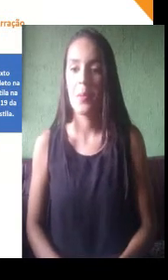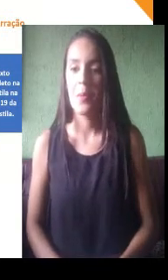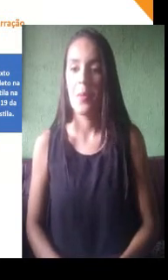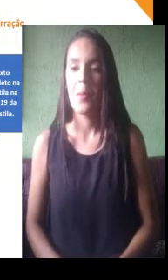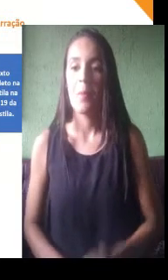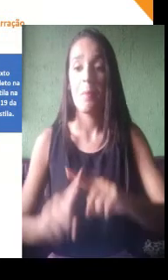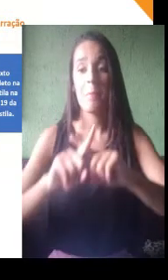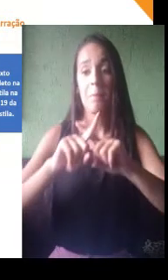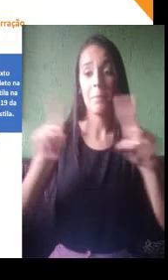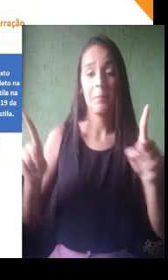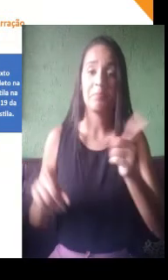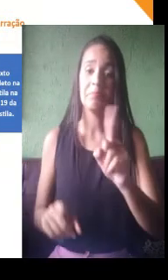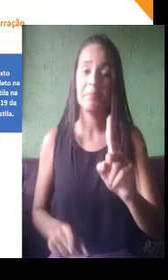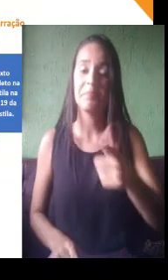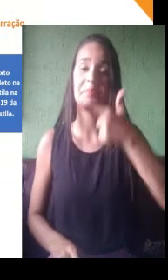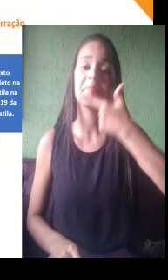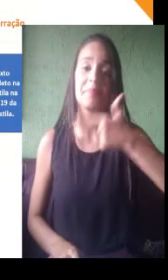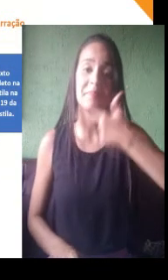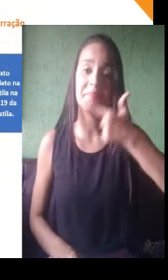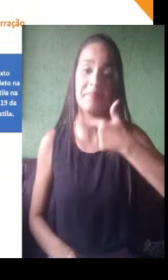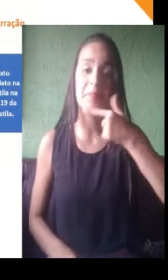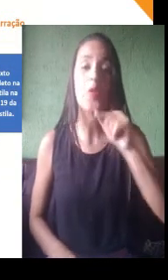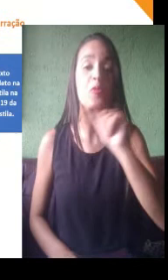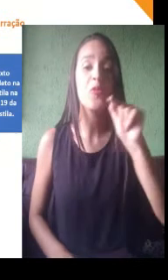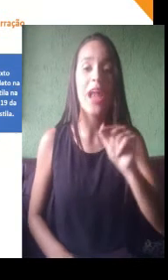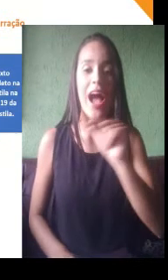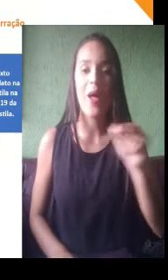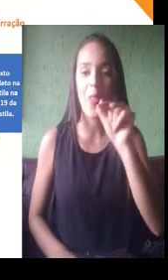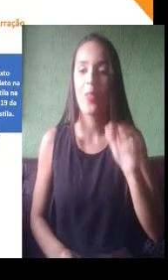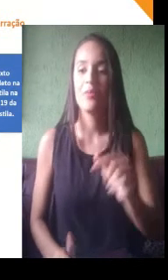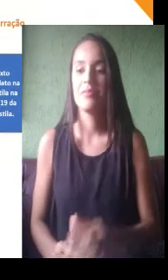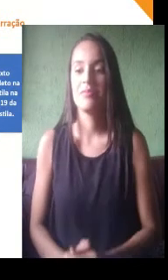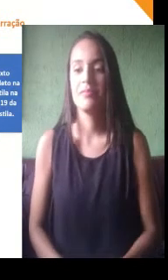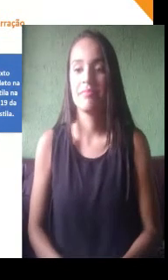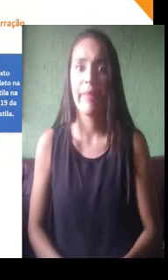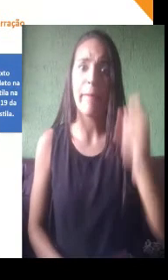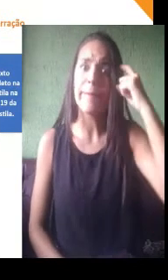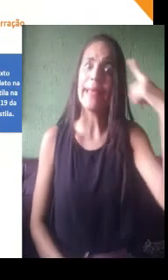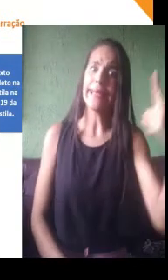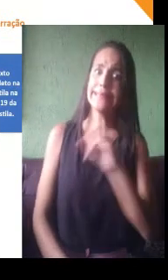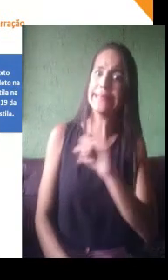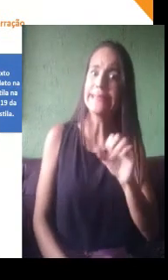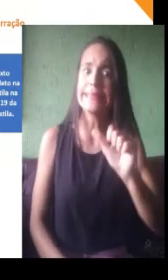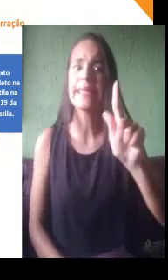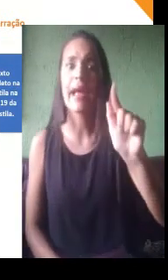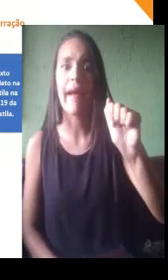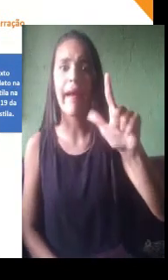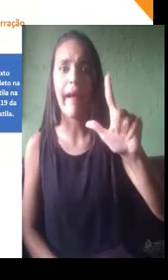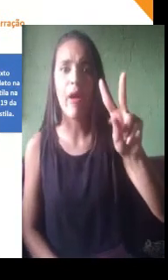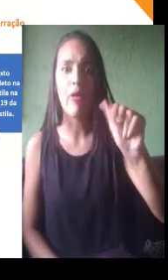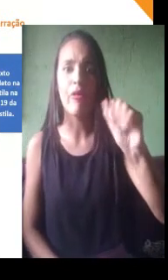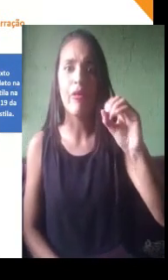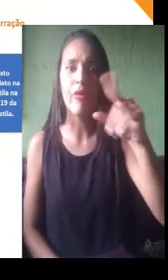Milton Leite, provavelmente o melhor narrador brasileiro há alguns anos, ele me veio com um comentário do tipo, A defesa é